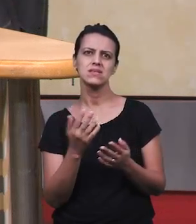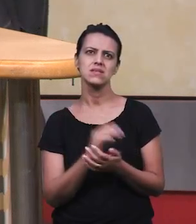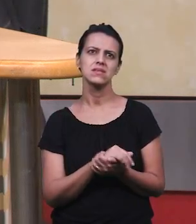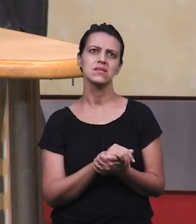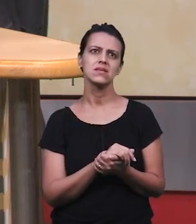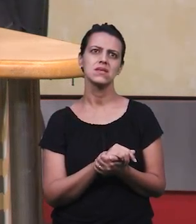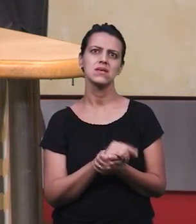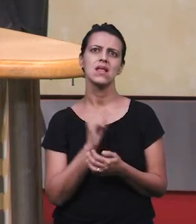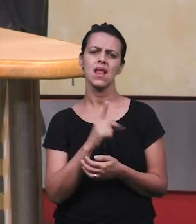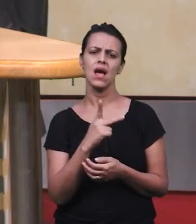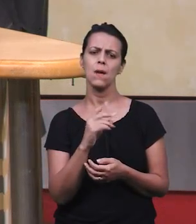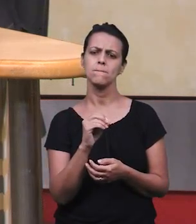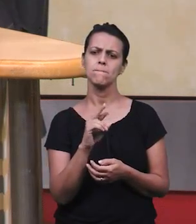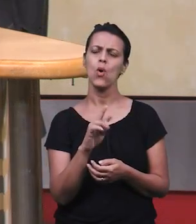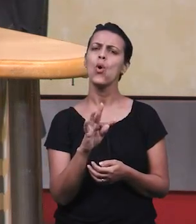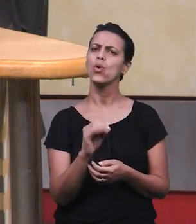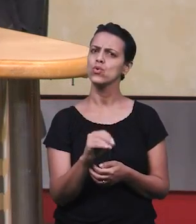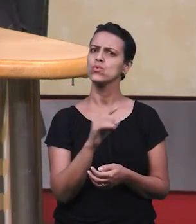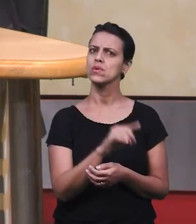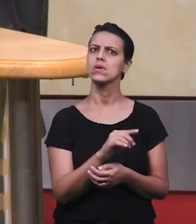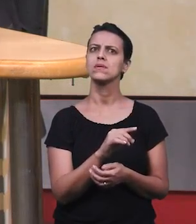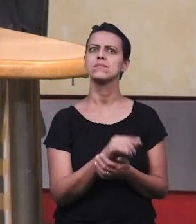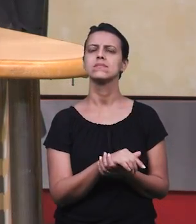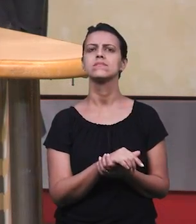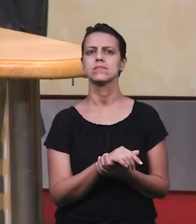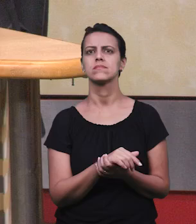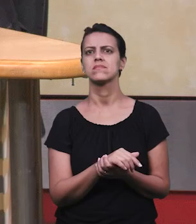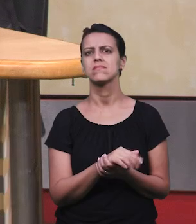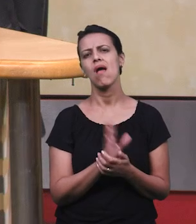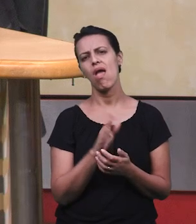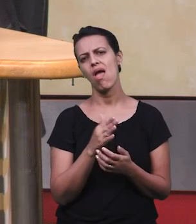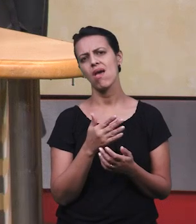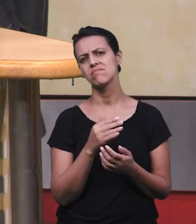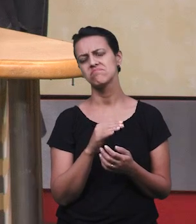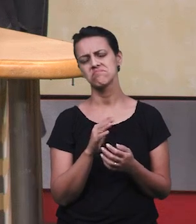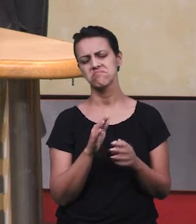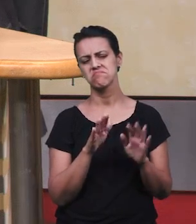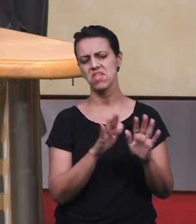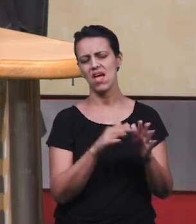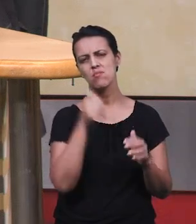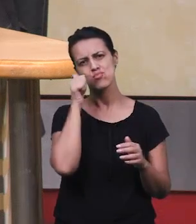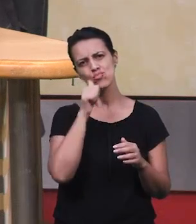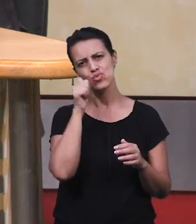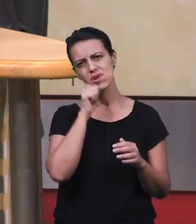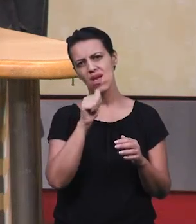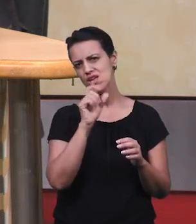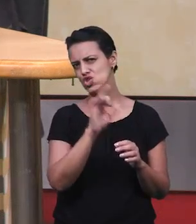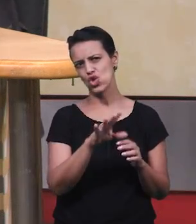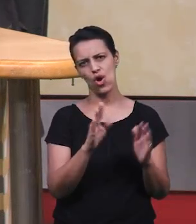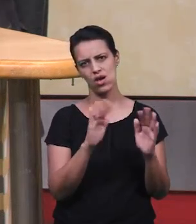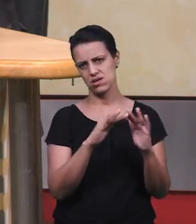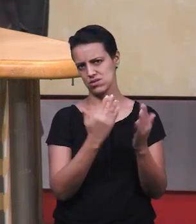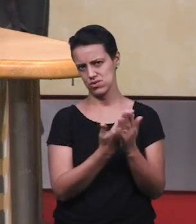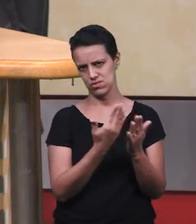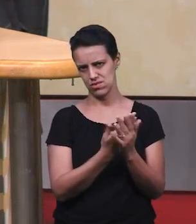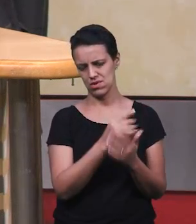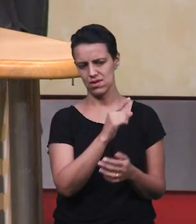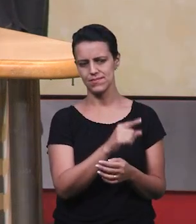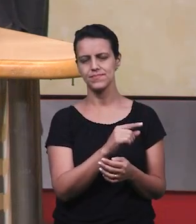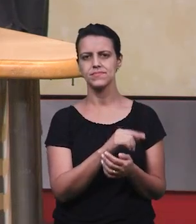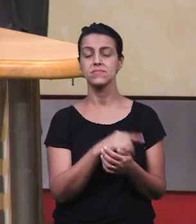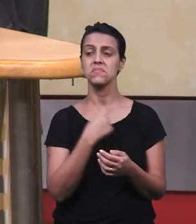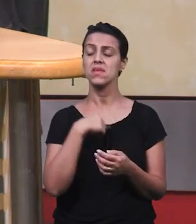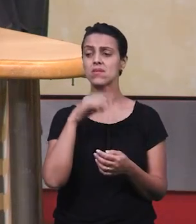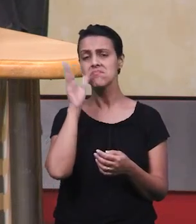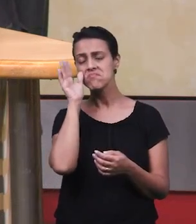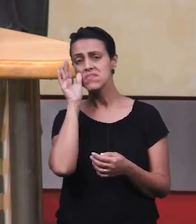lá no Porto. No Porto, lá exatamente. No Porto. Aí, internato. Era tipo um albergue, sei lá, alguma coisa assim, não sei. O fato é que eu achei interessante, que